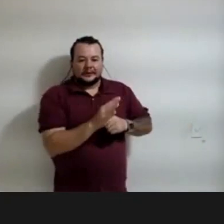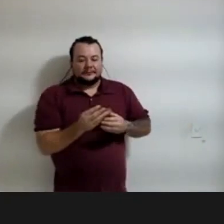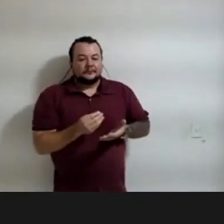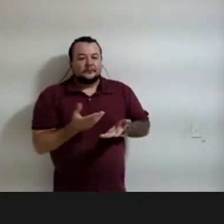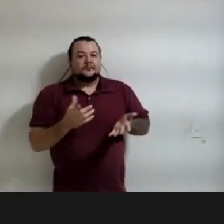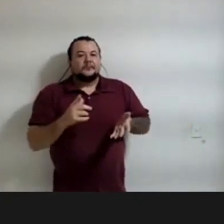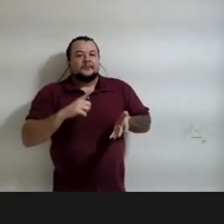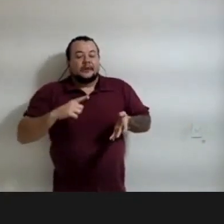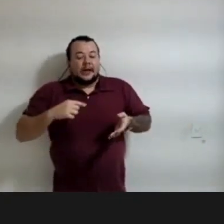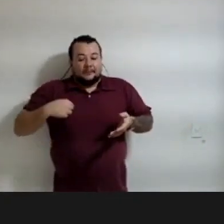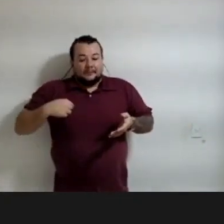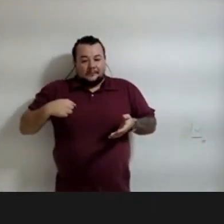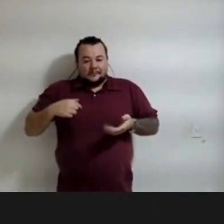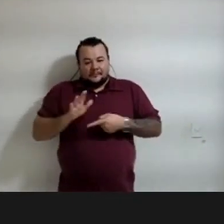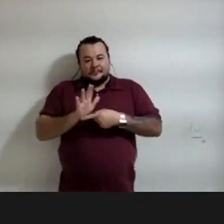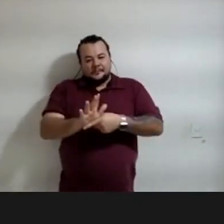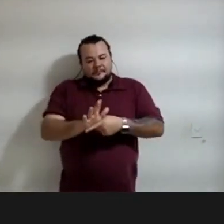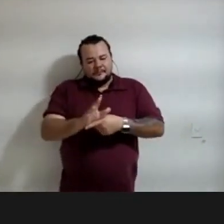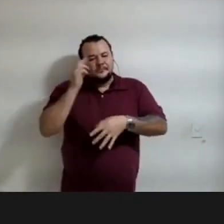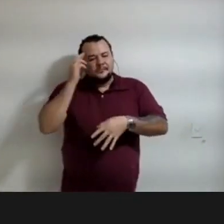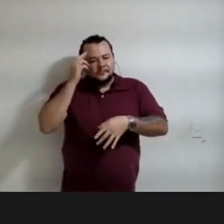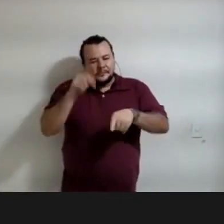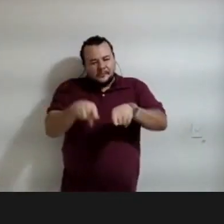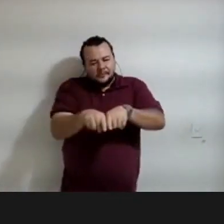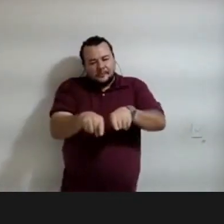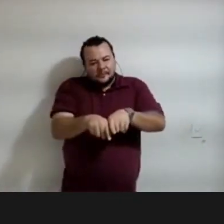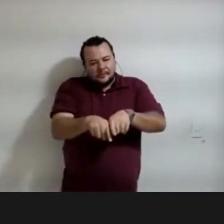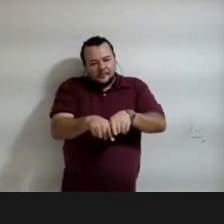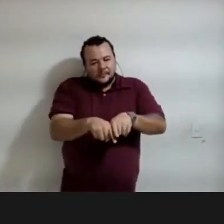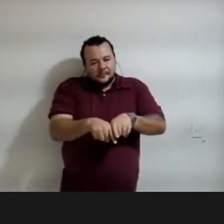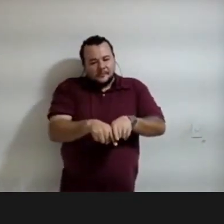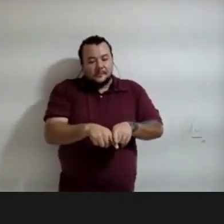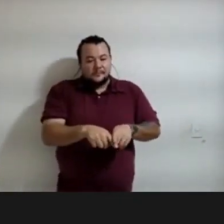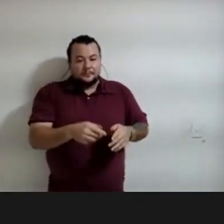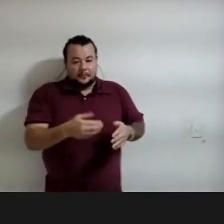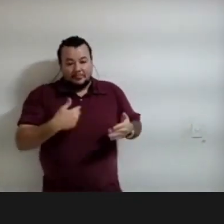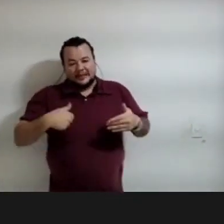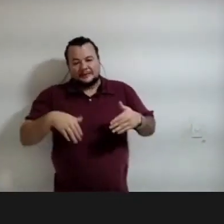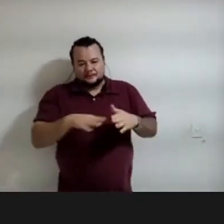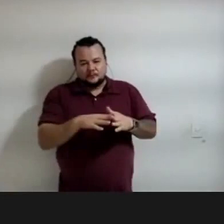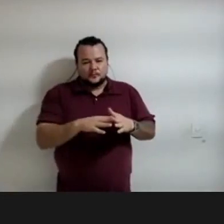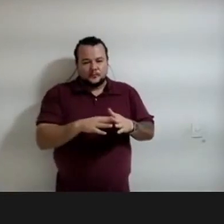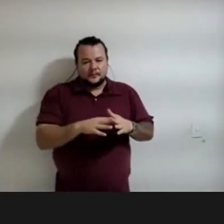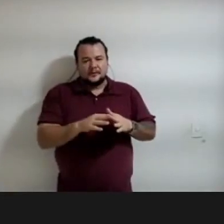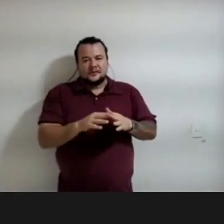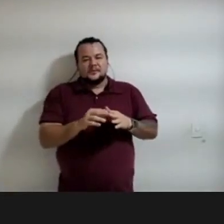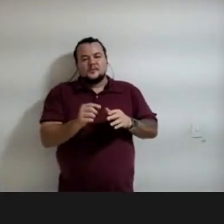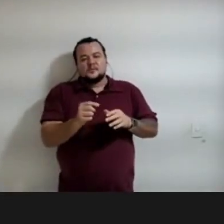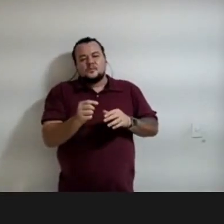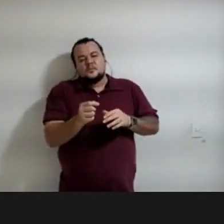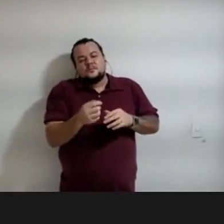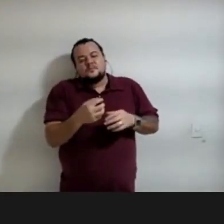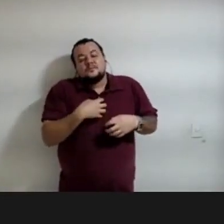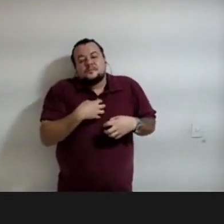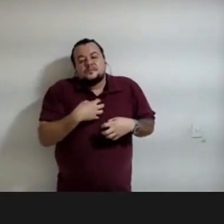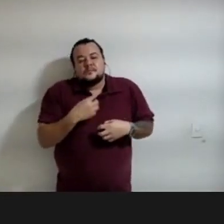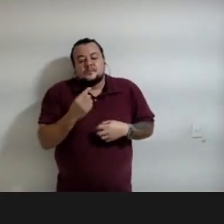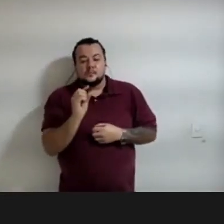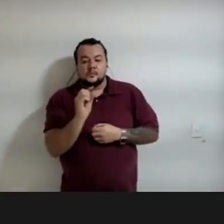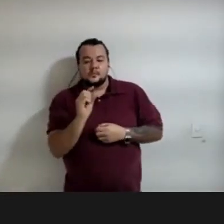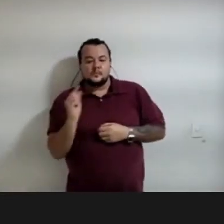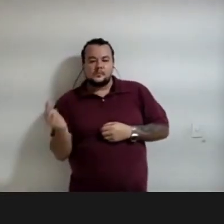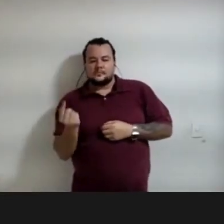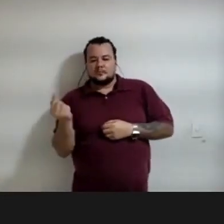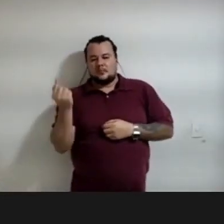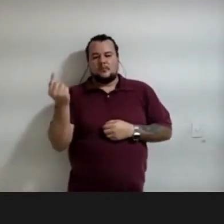refletida. Feito isso, saímos todos nós menos isolados e mais fortes, com a certeza de que o